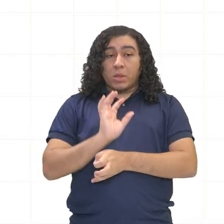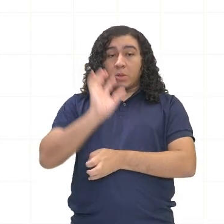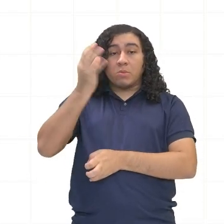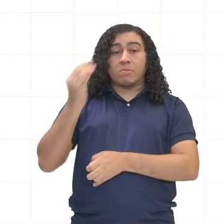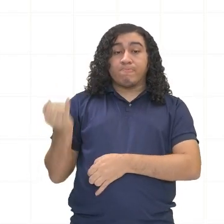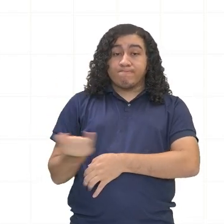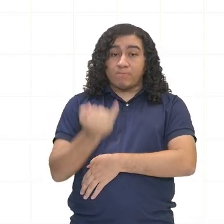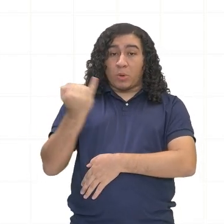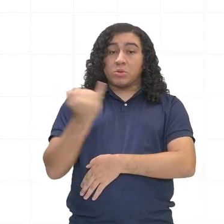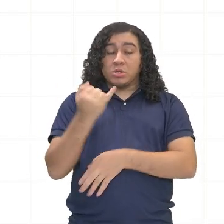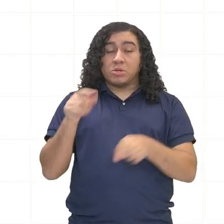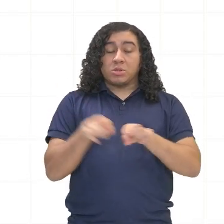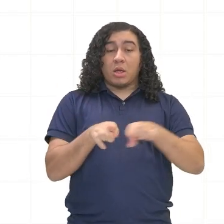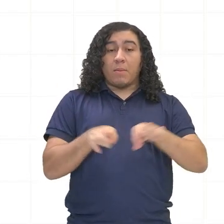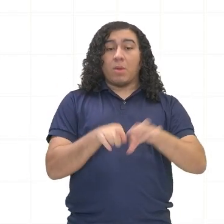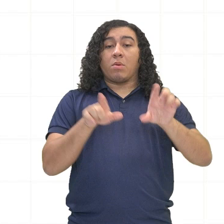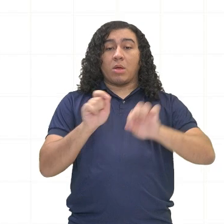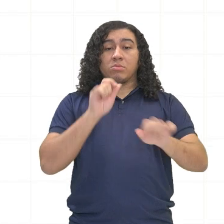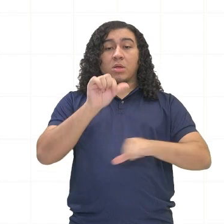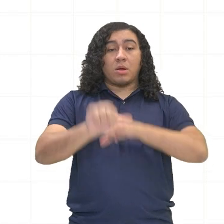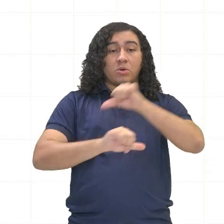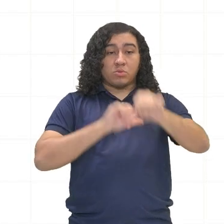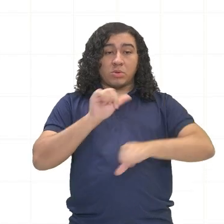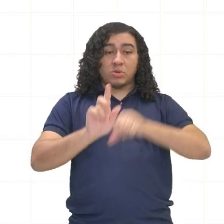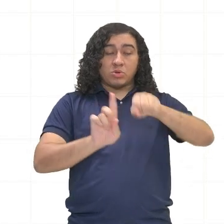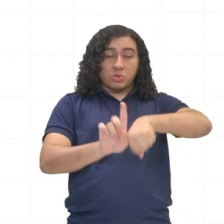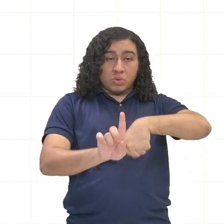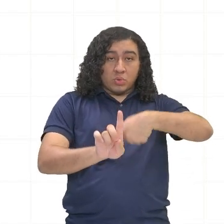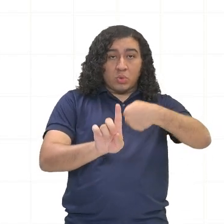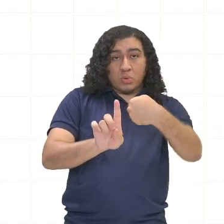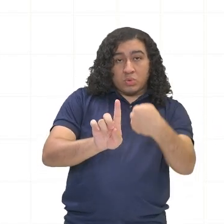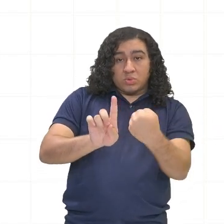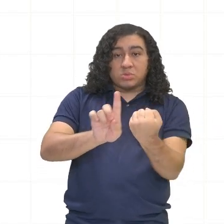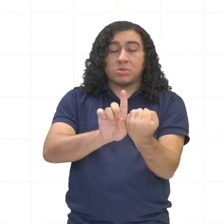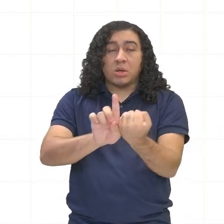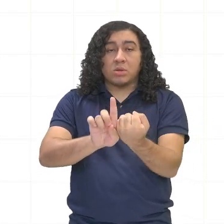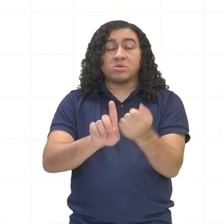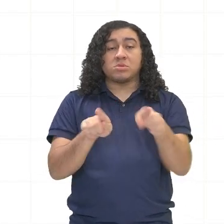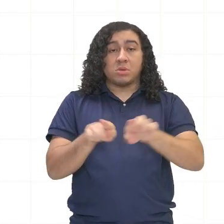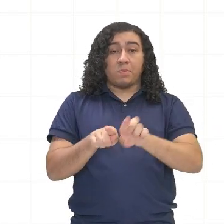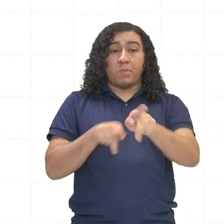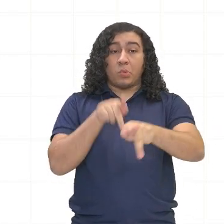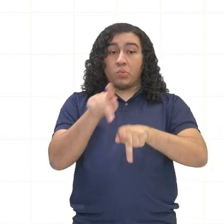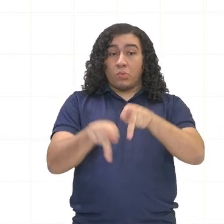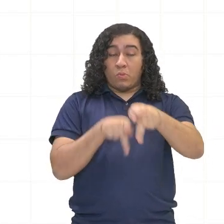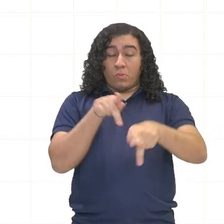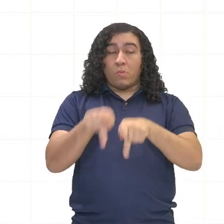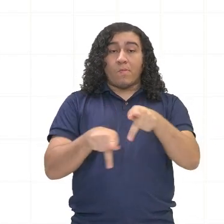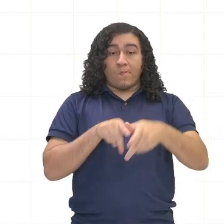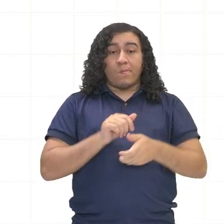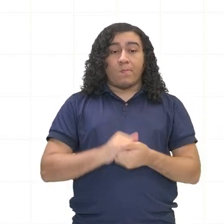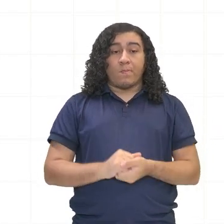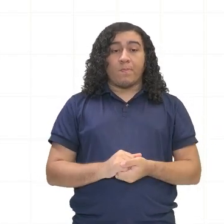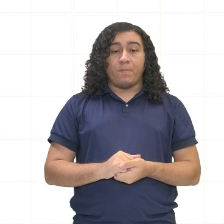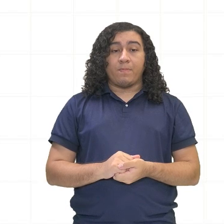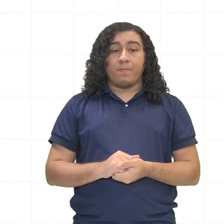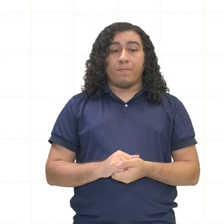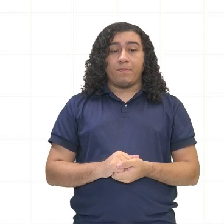acontecimentos mais importantes e as grandes mudanças das sociedades e civilizações,